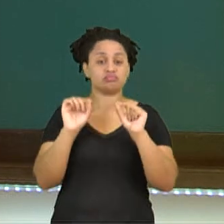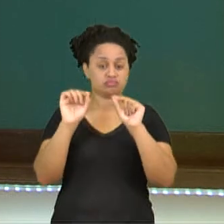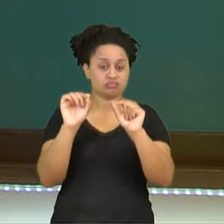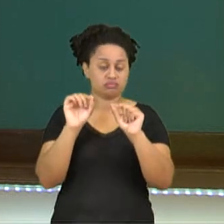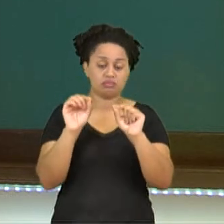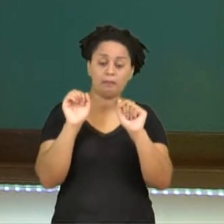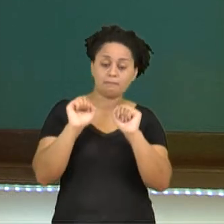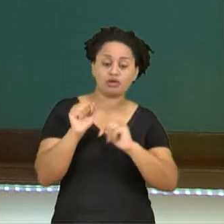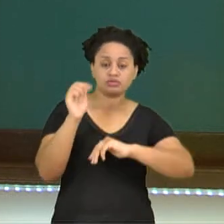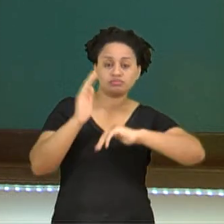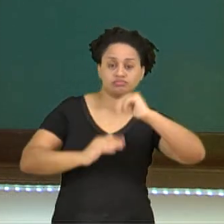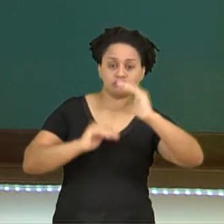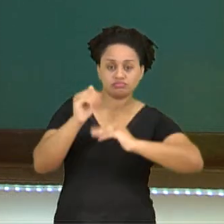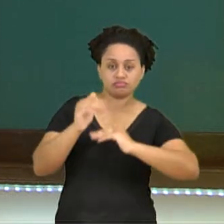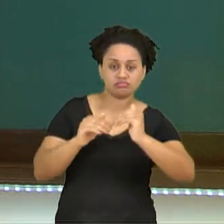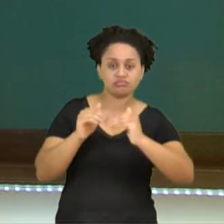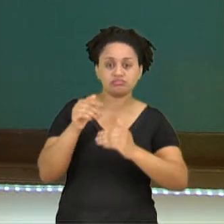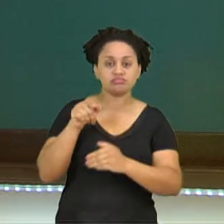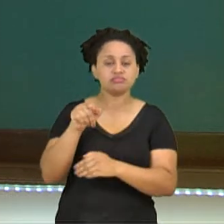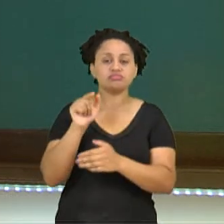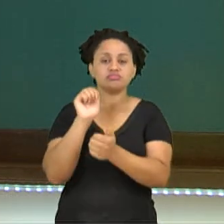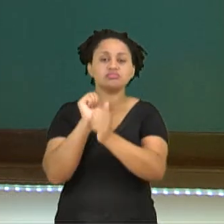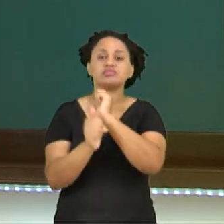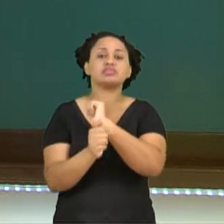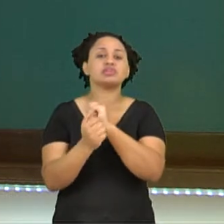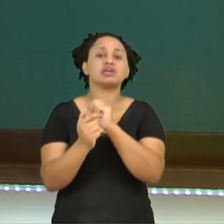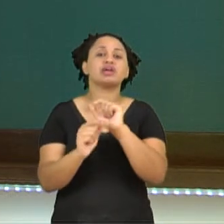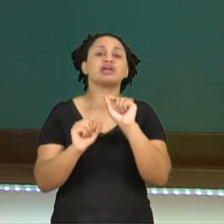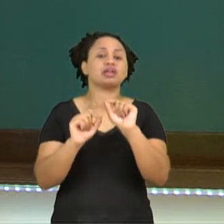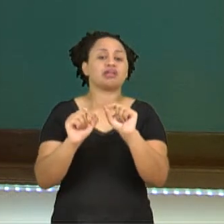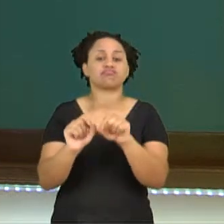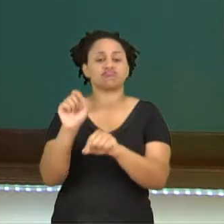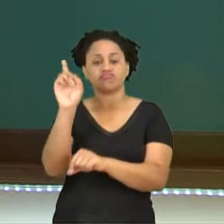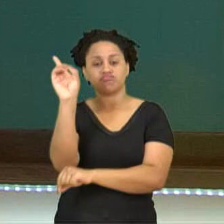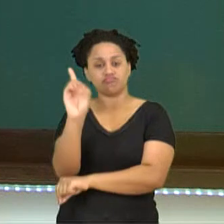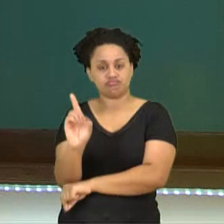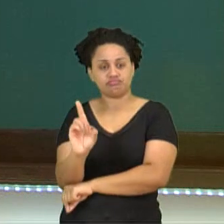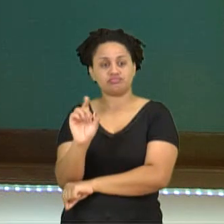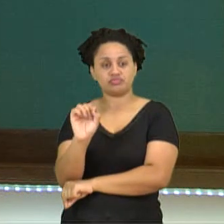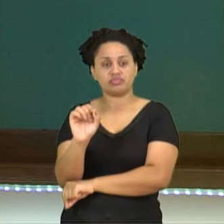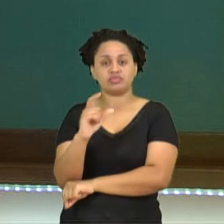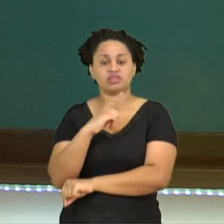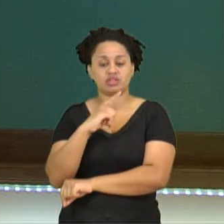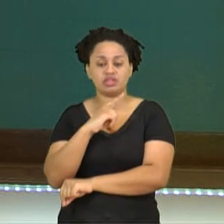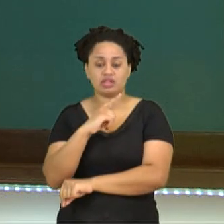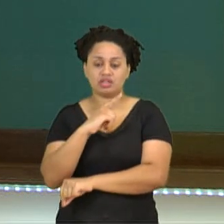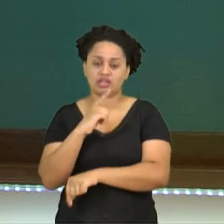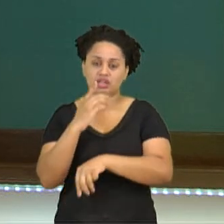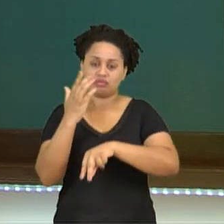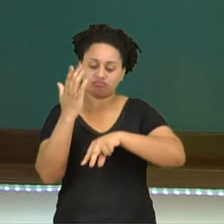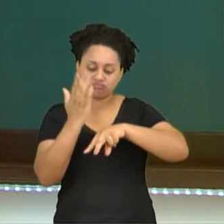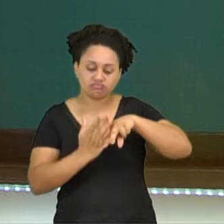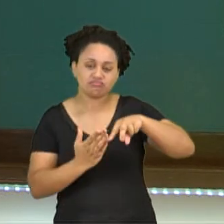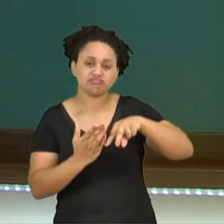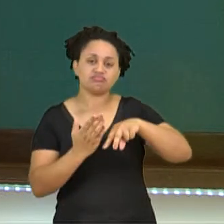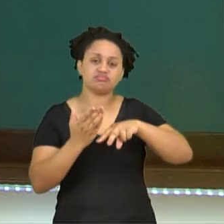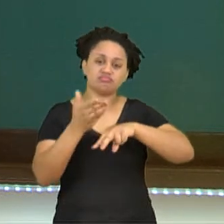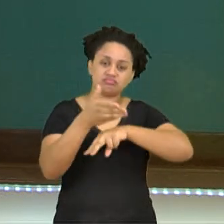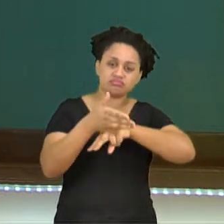nessa modalidade? São os deficientes com